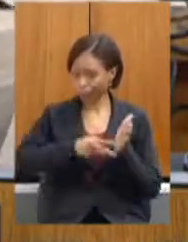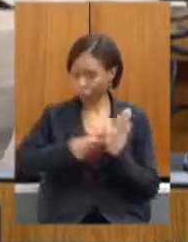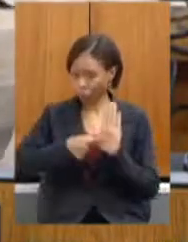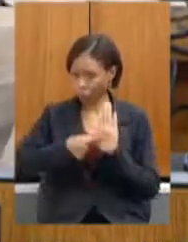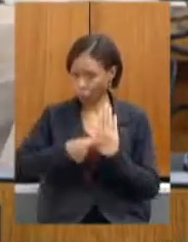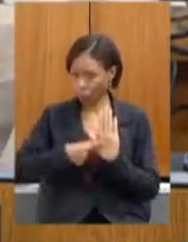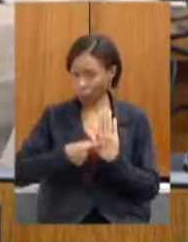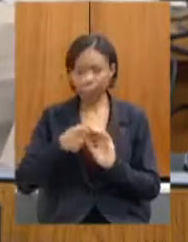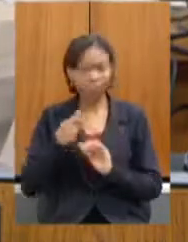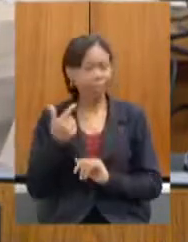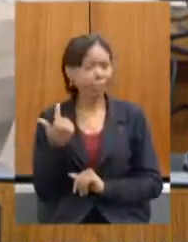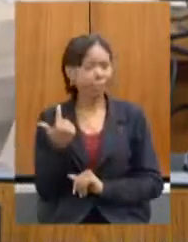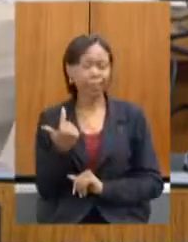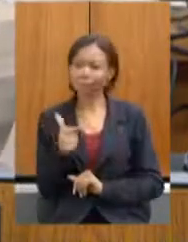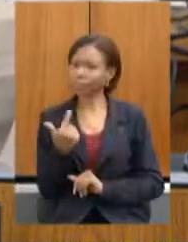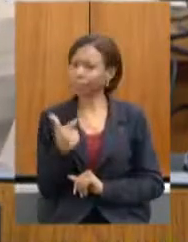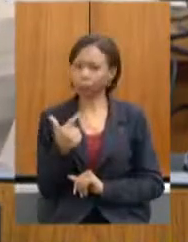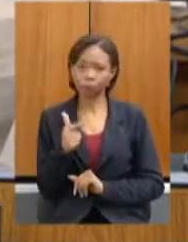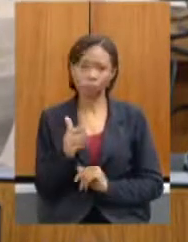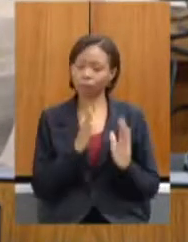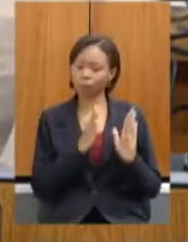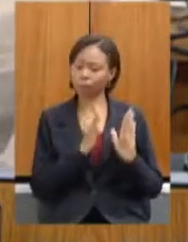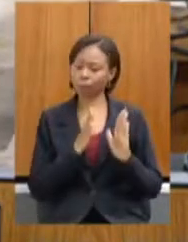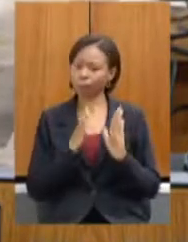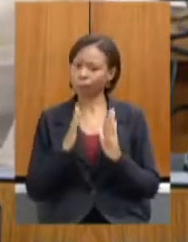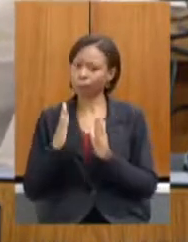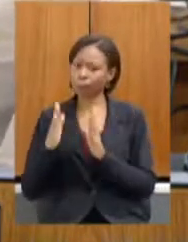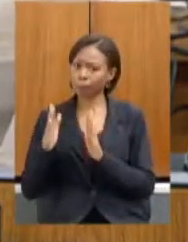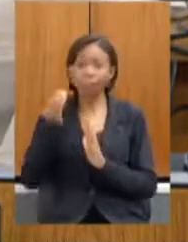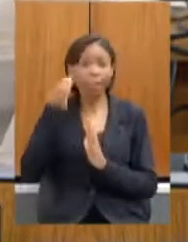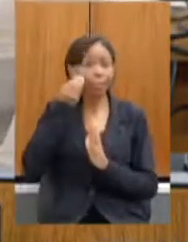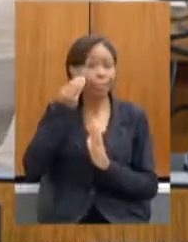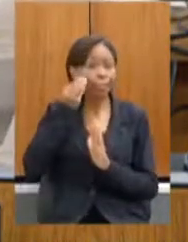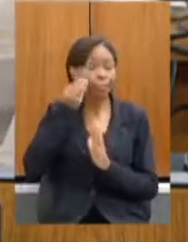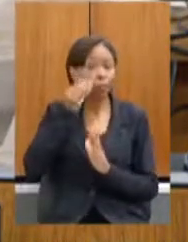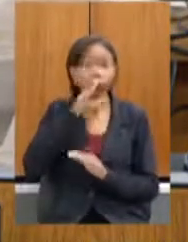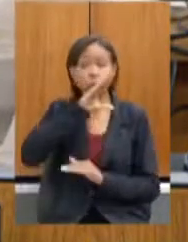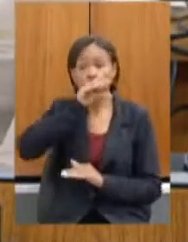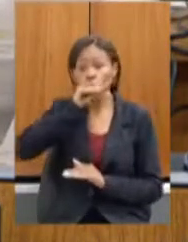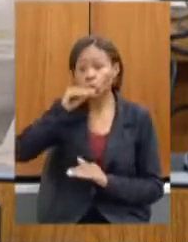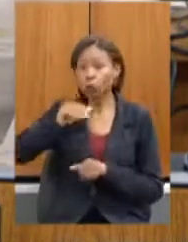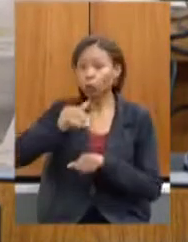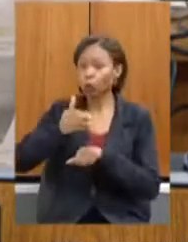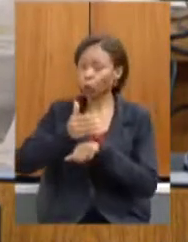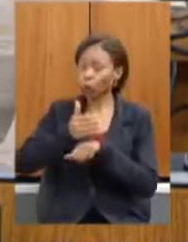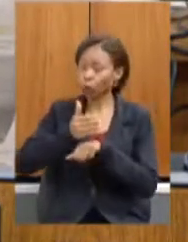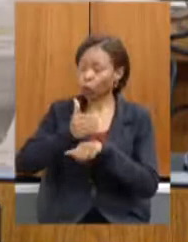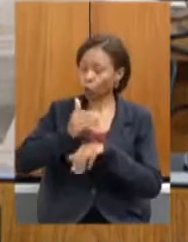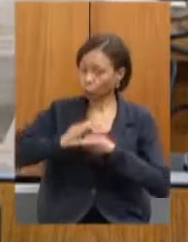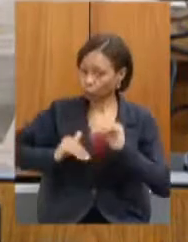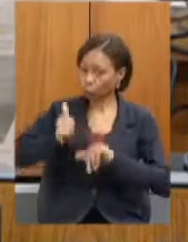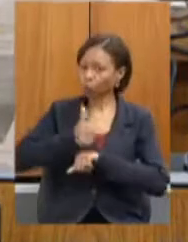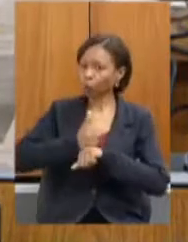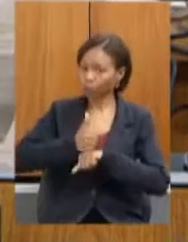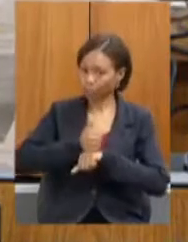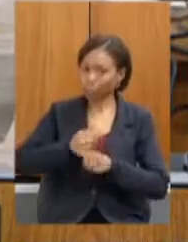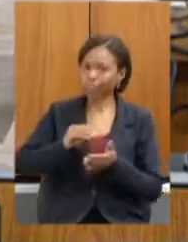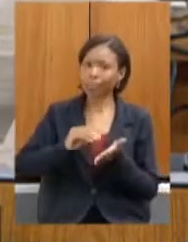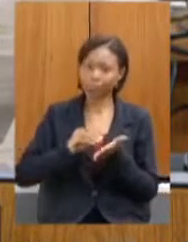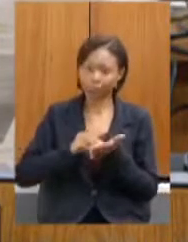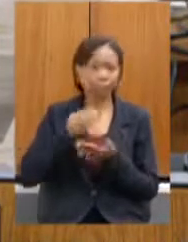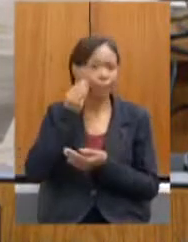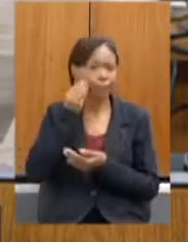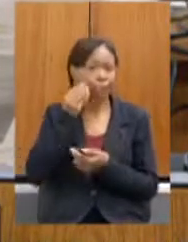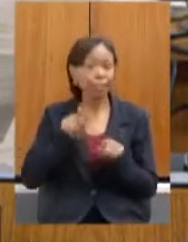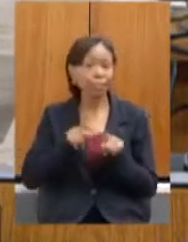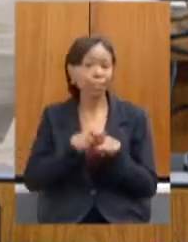não houve um cronograma habitual de testagem dos seus servidores e diante do vencimento de testes